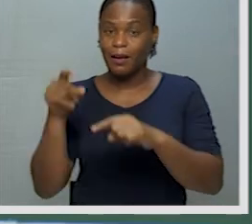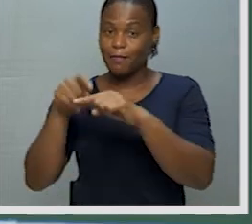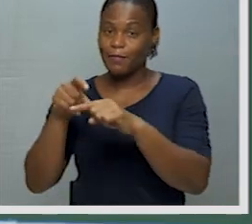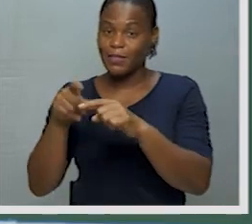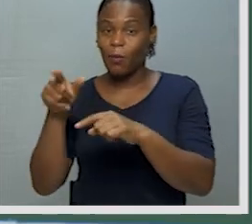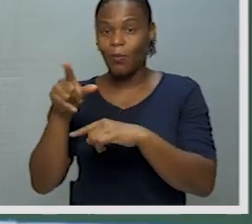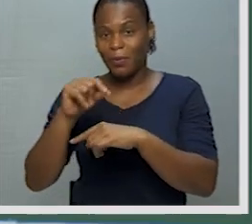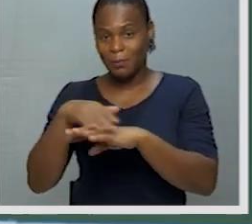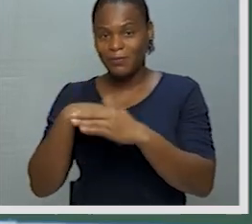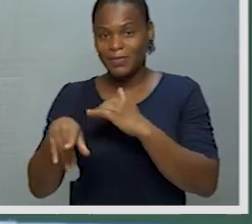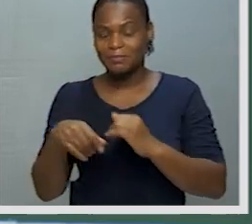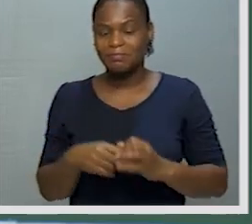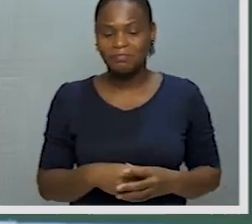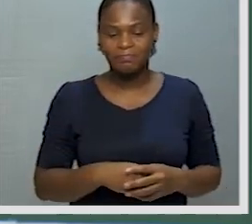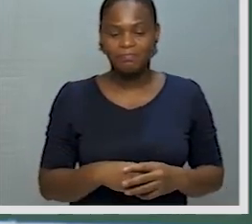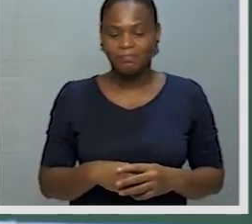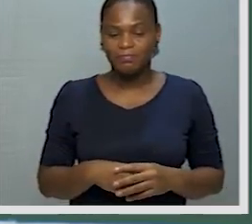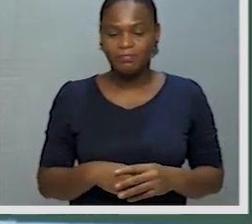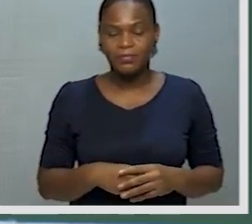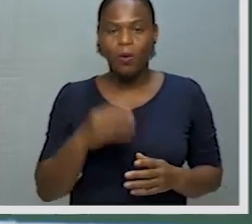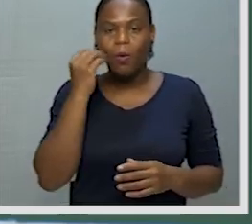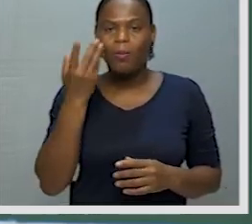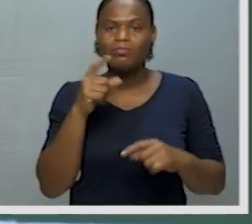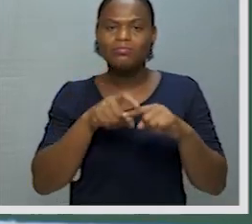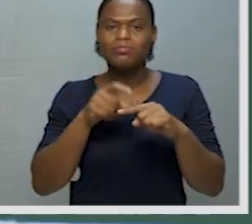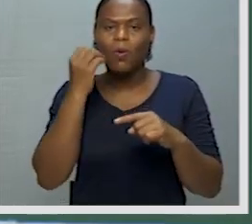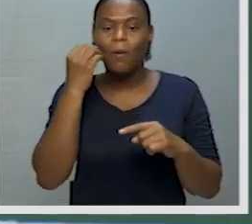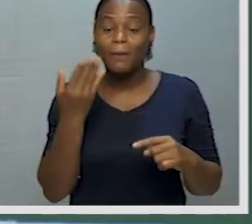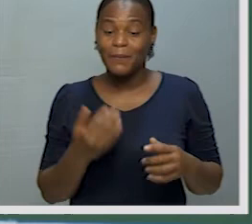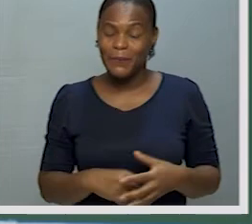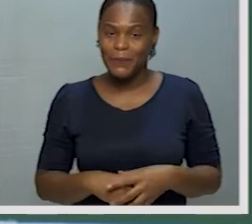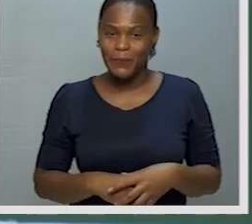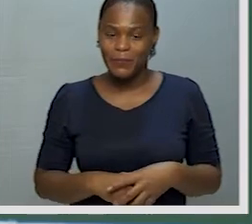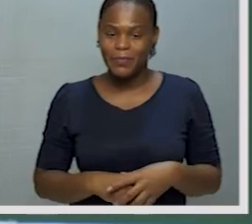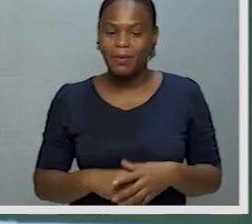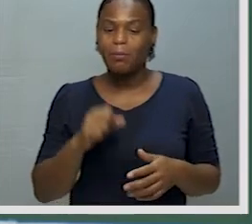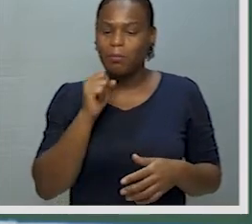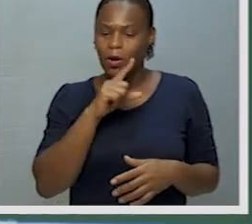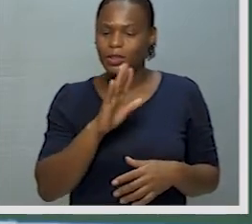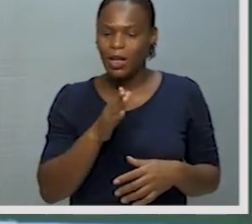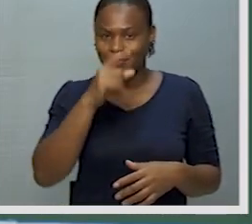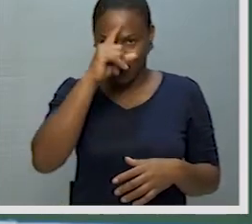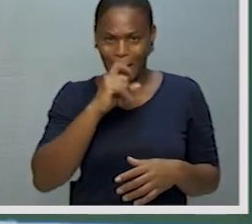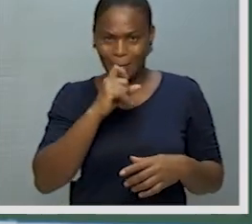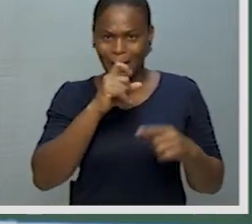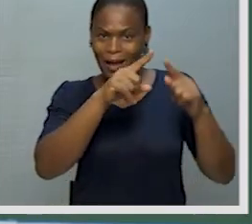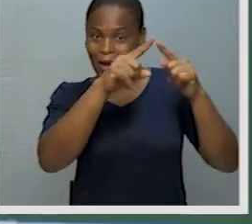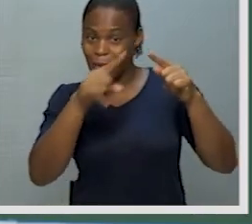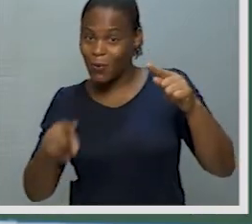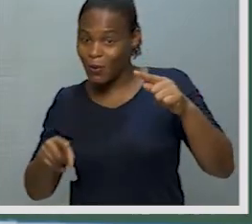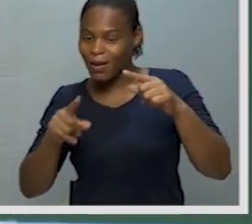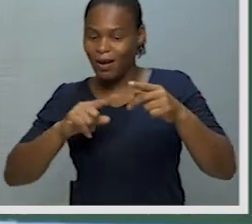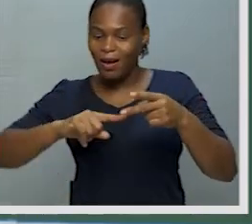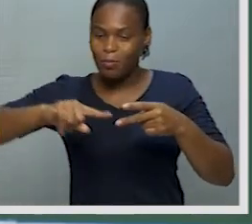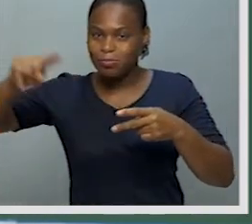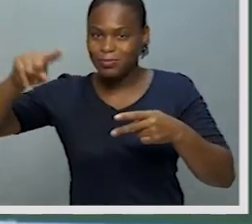fazer também esta divisão. Como é que se faz esta divisão? Podemos já... Estão a lembrar a dica